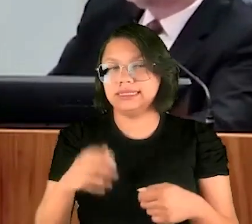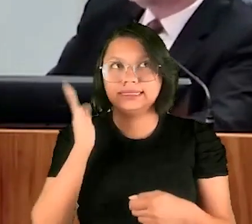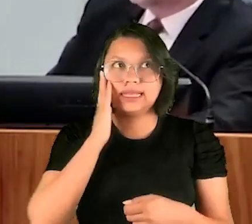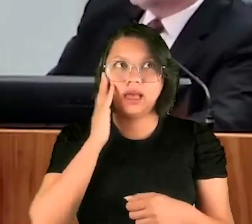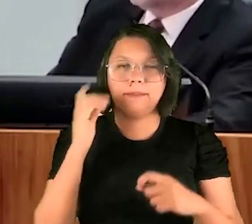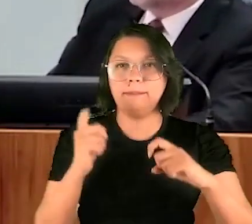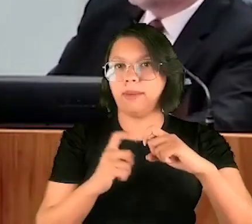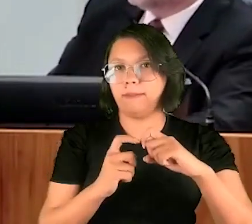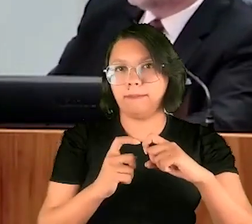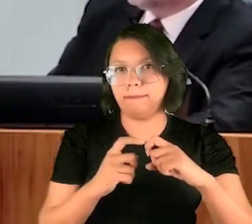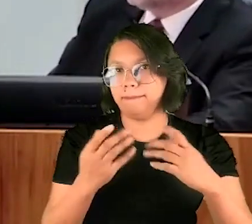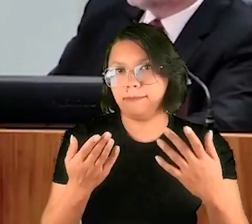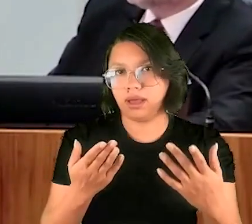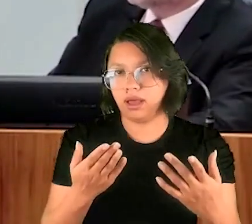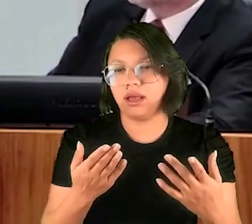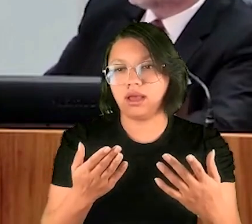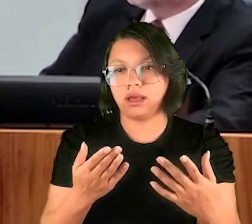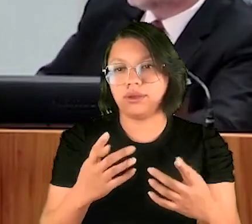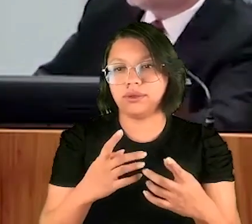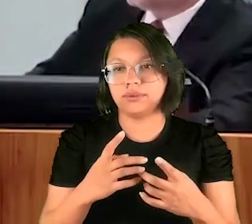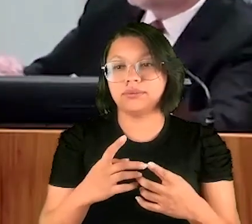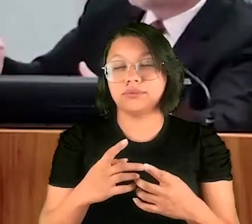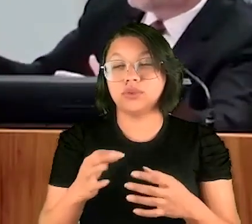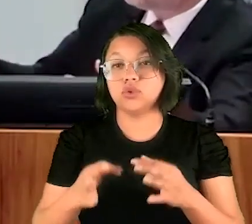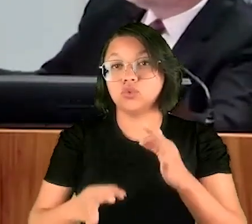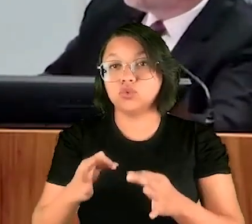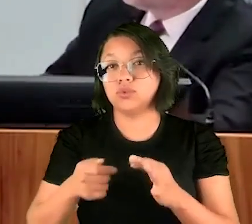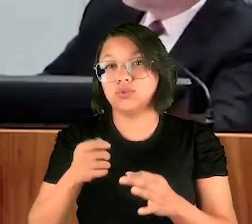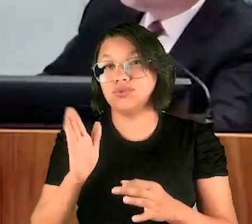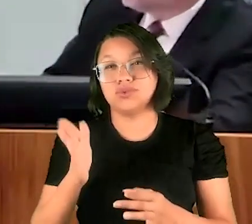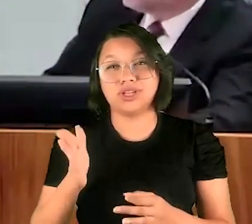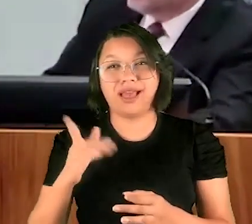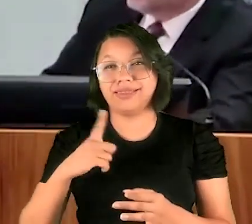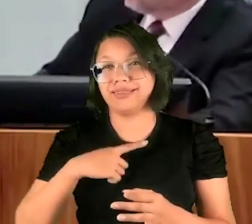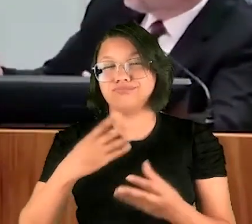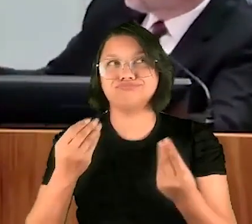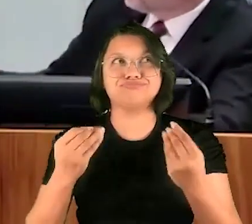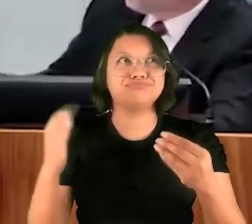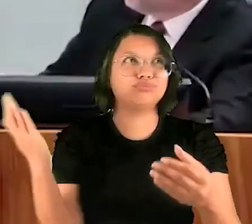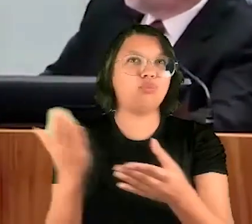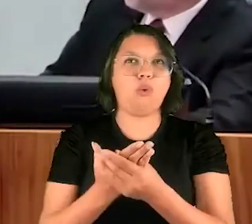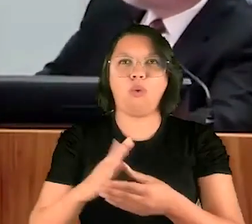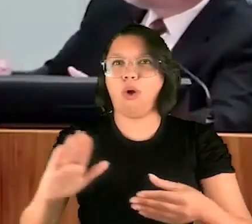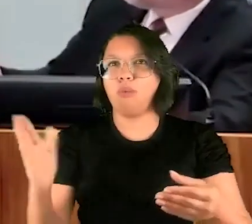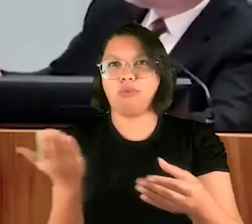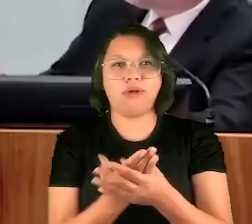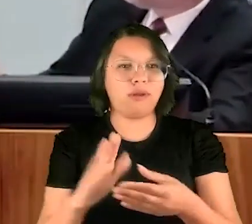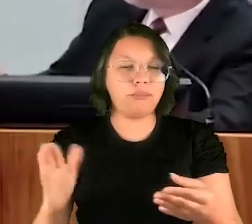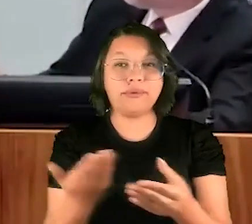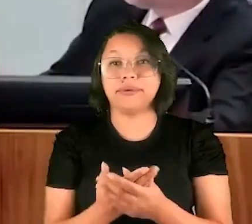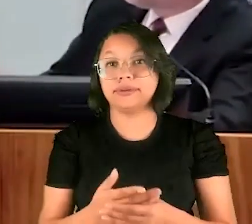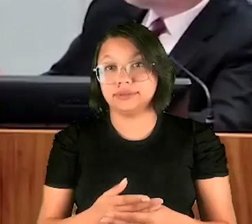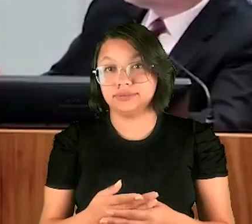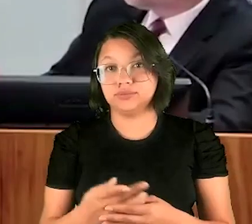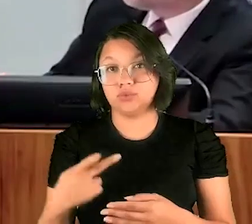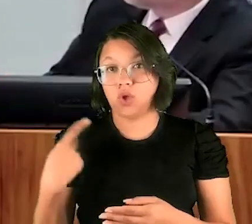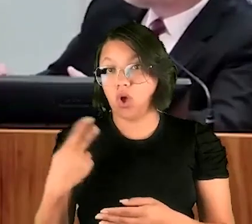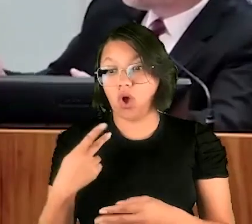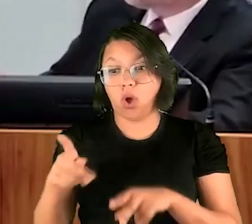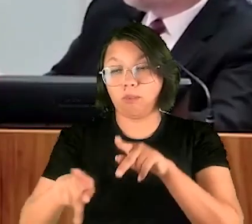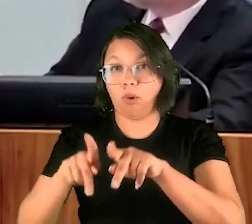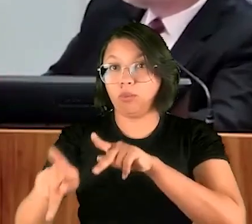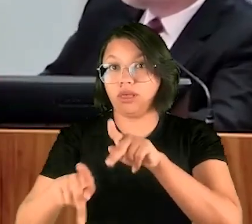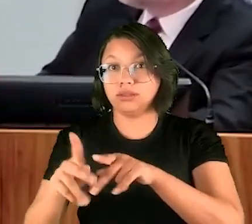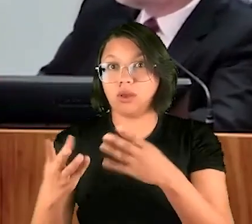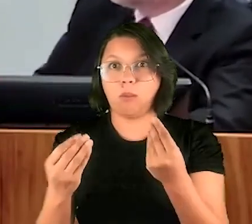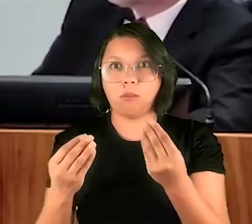né? E nossos magistrados são assoberbados com muitos processos, né? Nós somos a gente se acha uma população muito pacífica, mas é